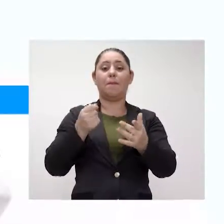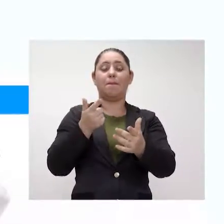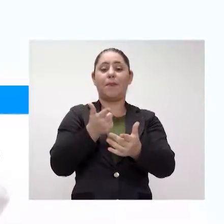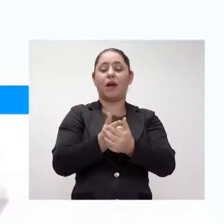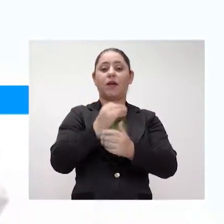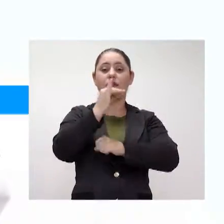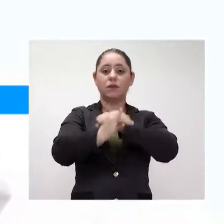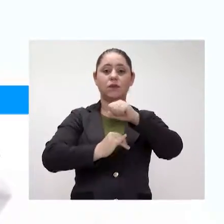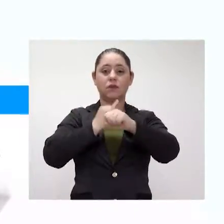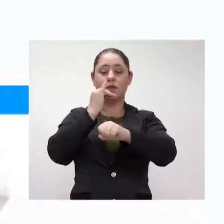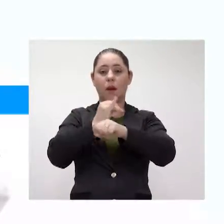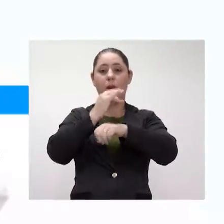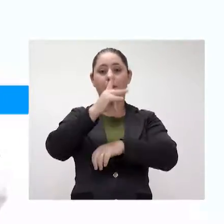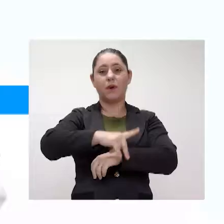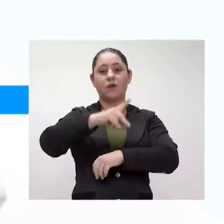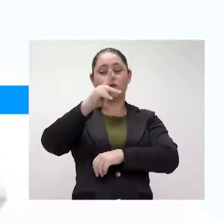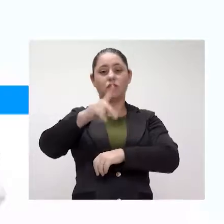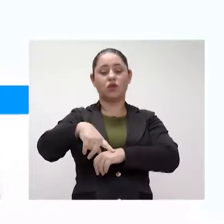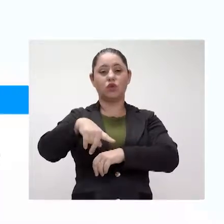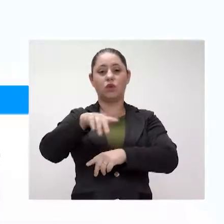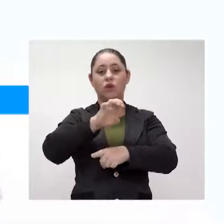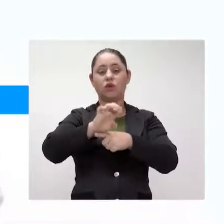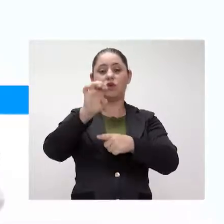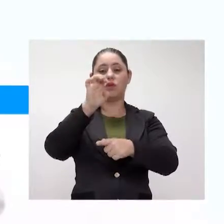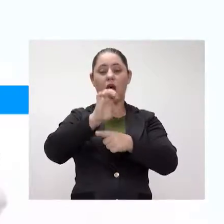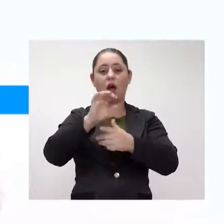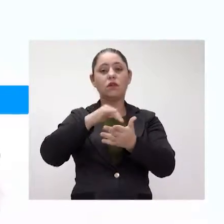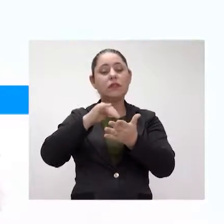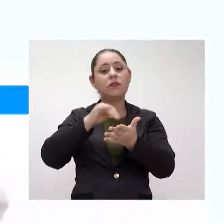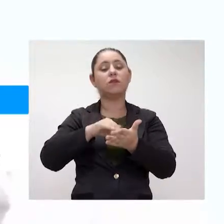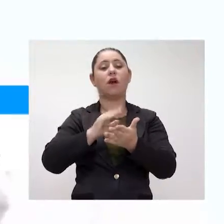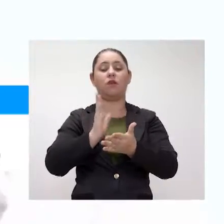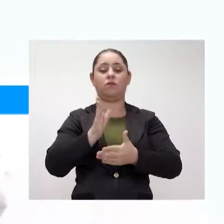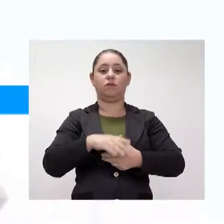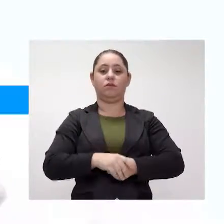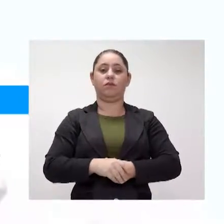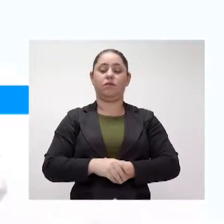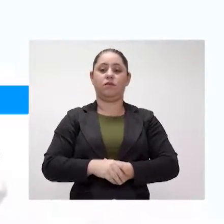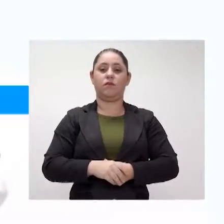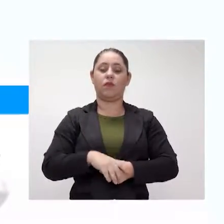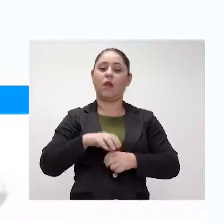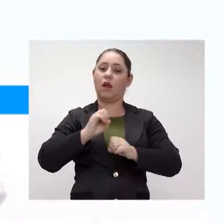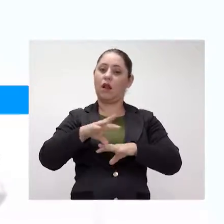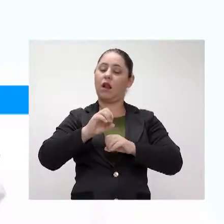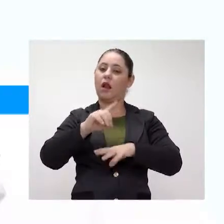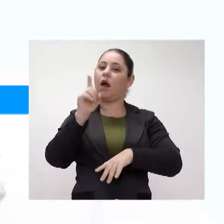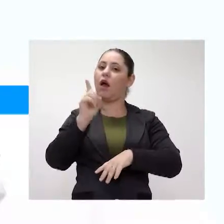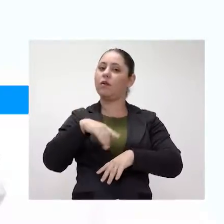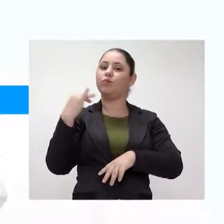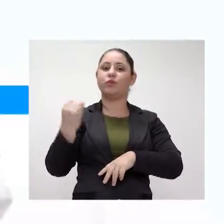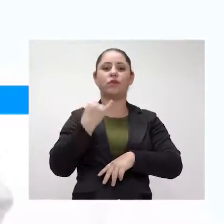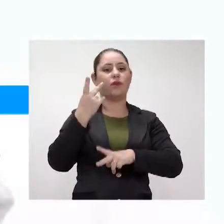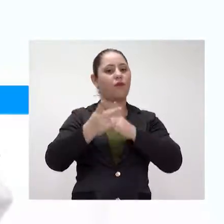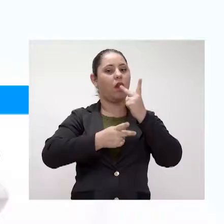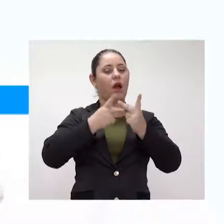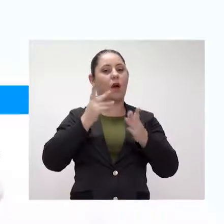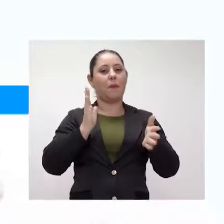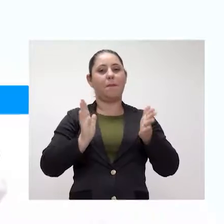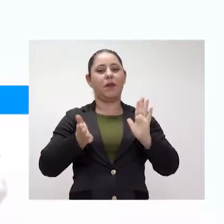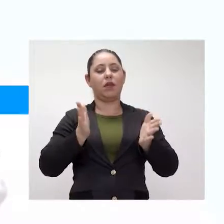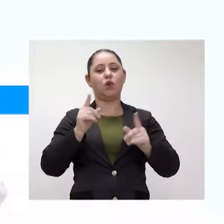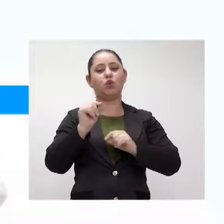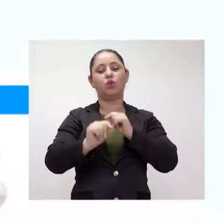de internet para professores da rede estadual de ensino. É importante a gente dizer que nesse